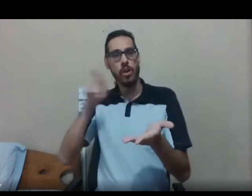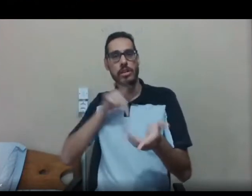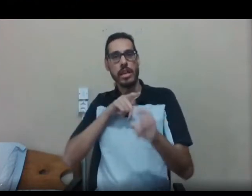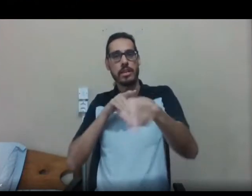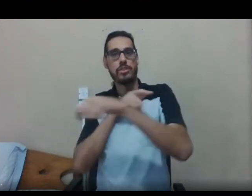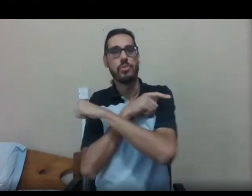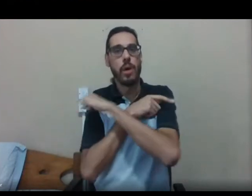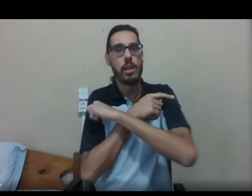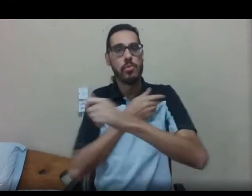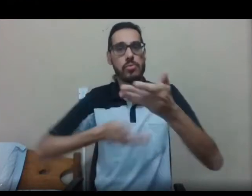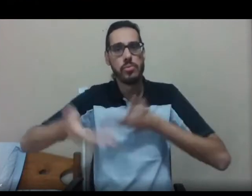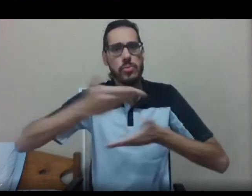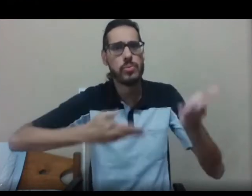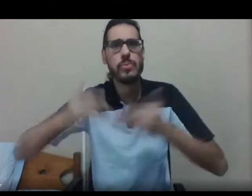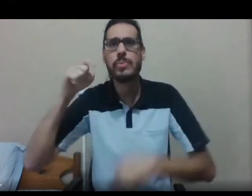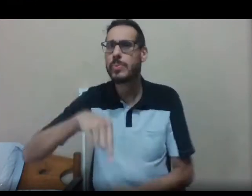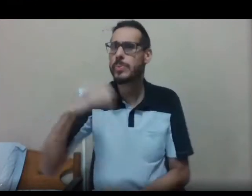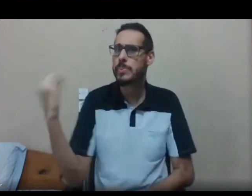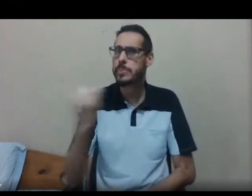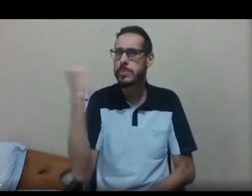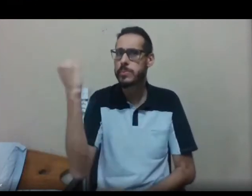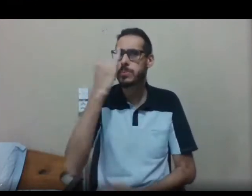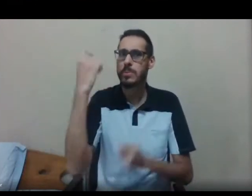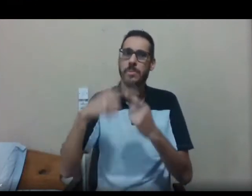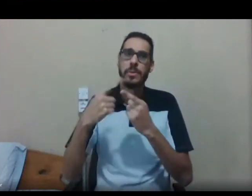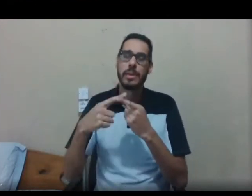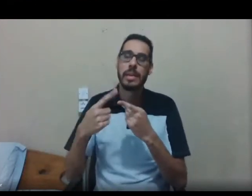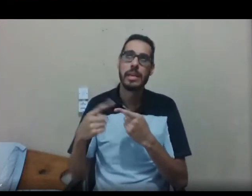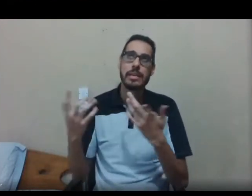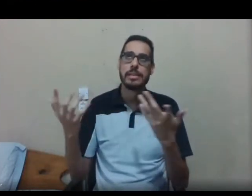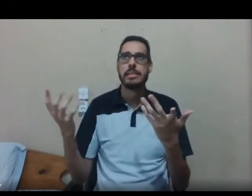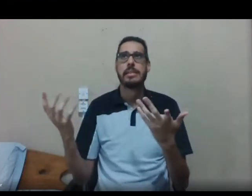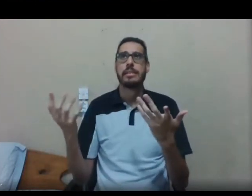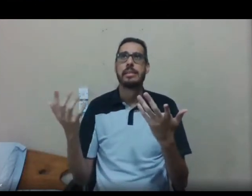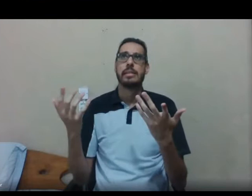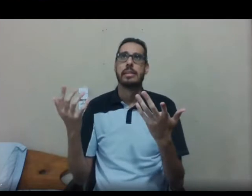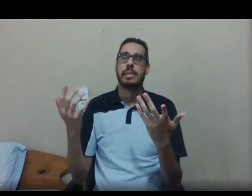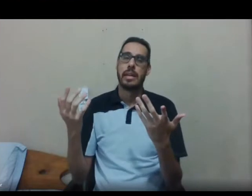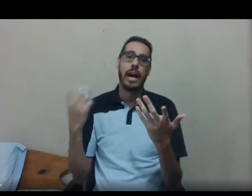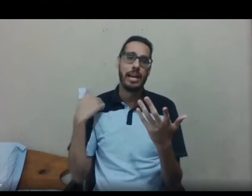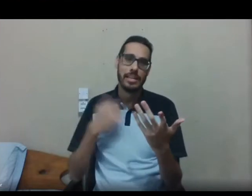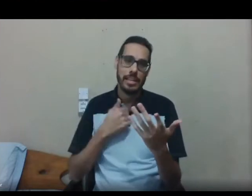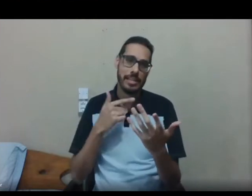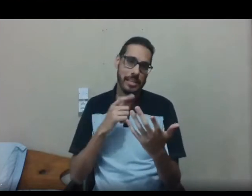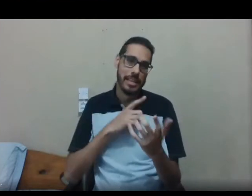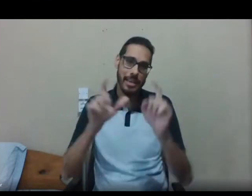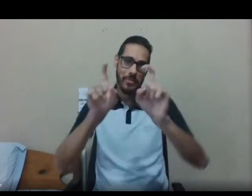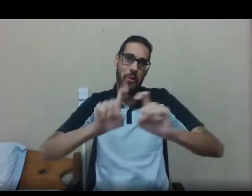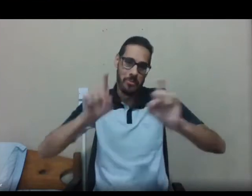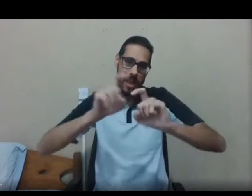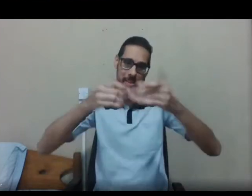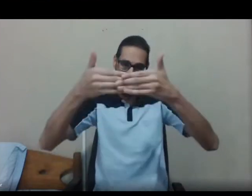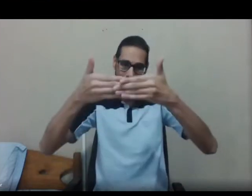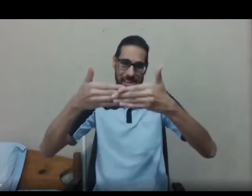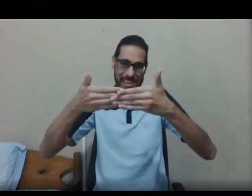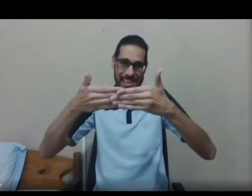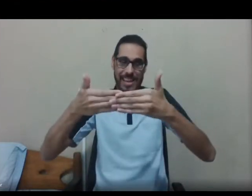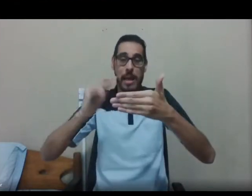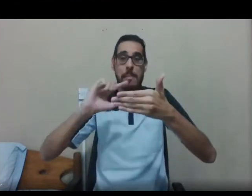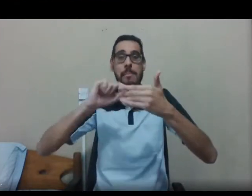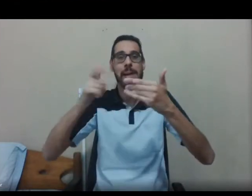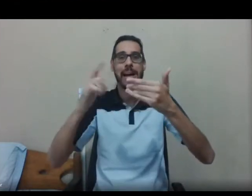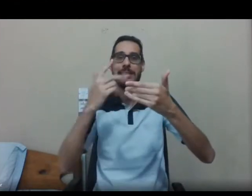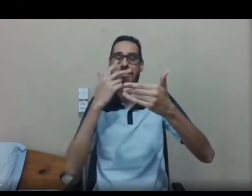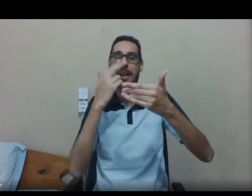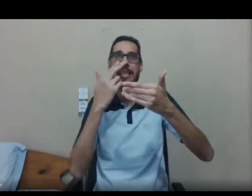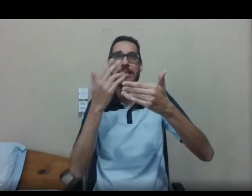as atividades que esse estudante, esse aluno, ele vai realizar. Então, ela se desenvolve nesse meio, né, e aí tem o fechamento